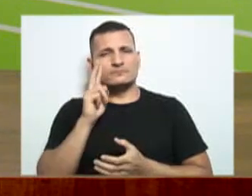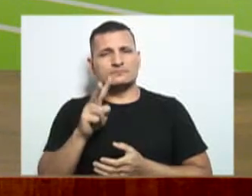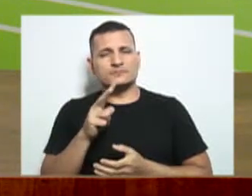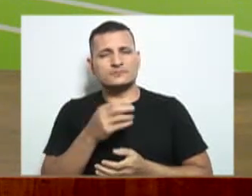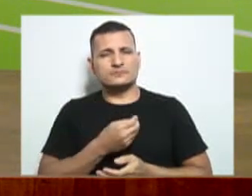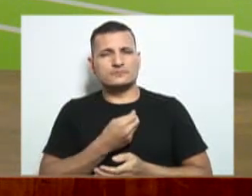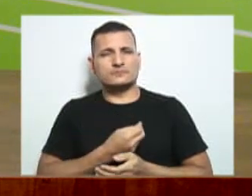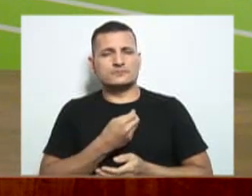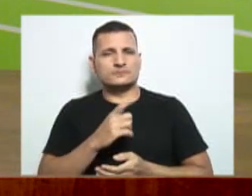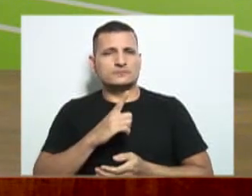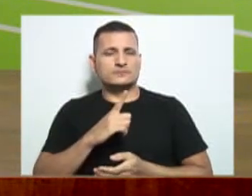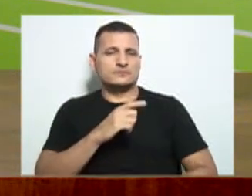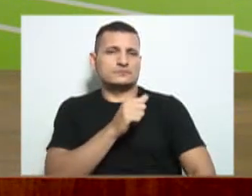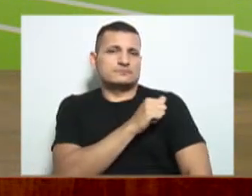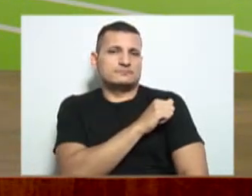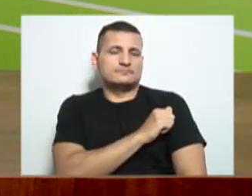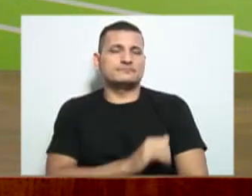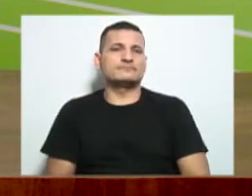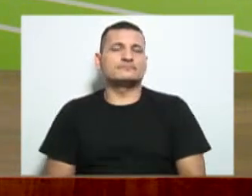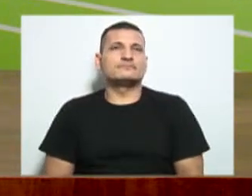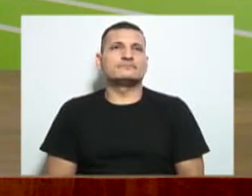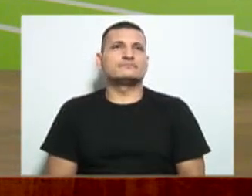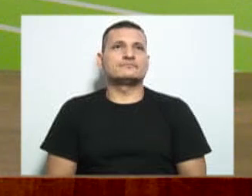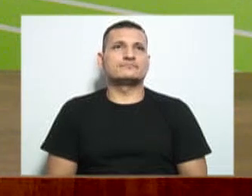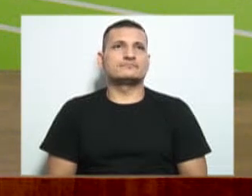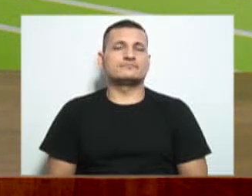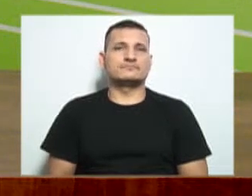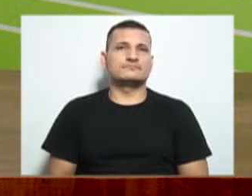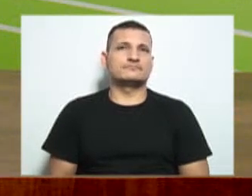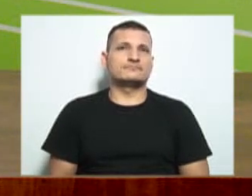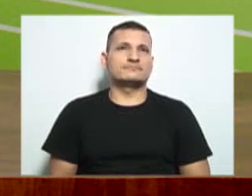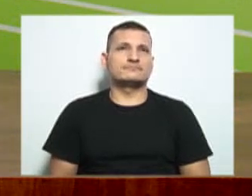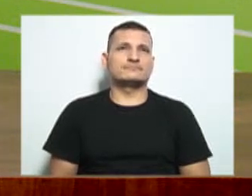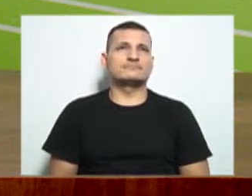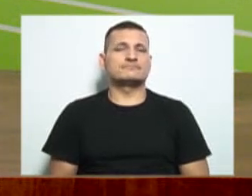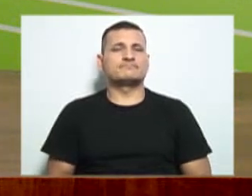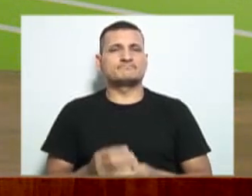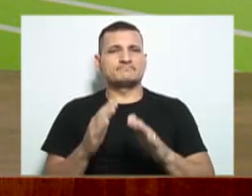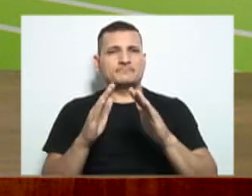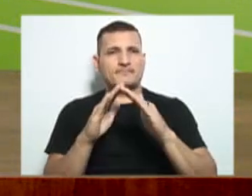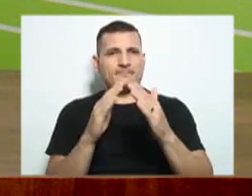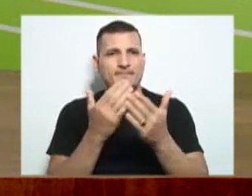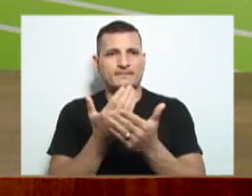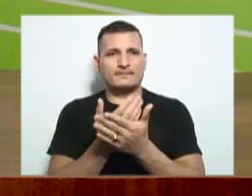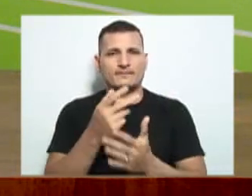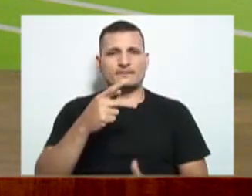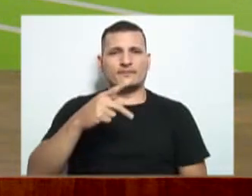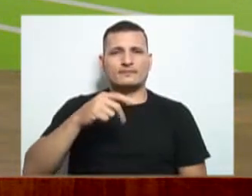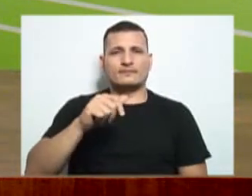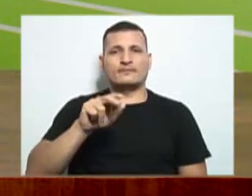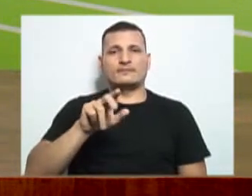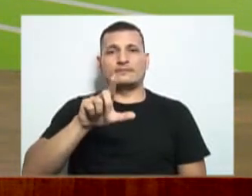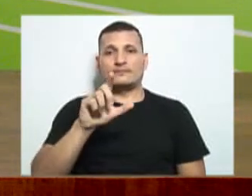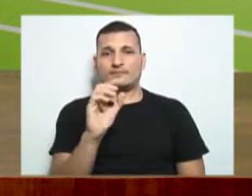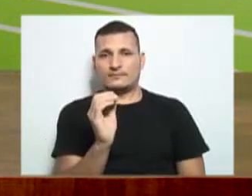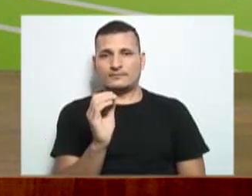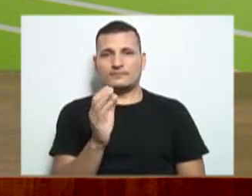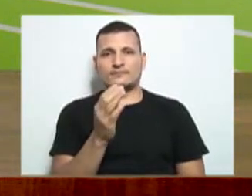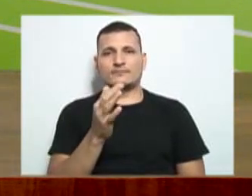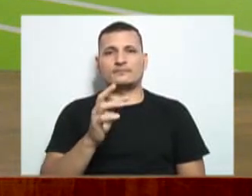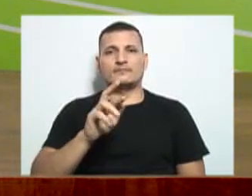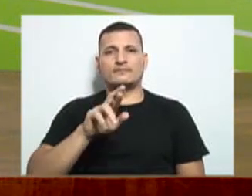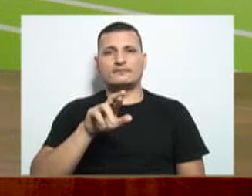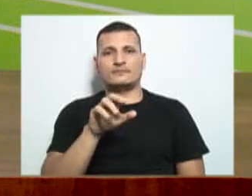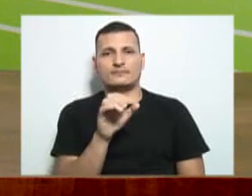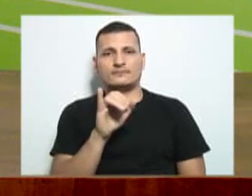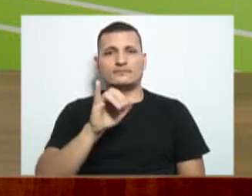Nesse momento, os alunos da escola Paulo Freire de Itapuã do Oeste